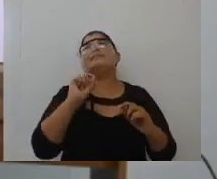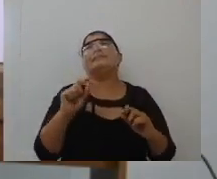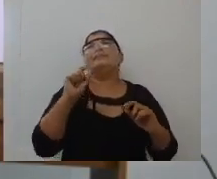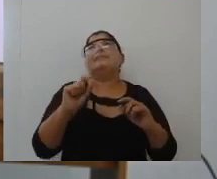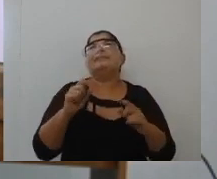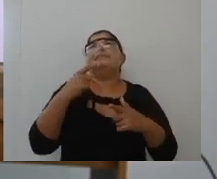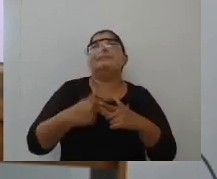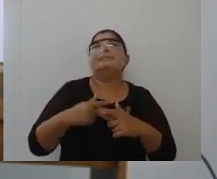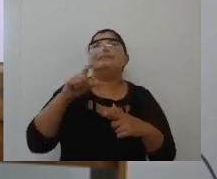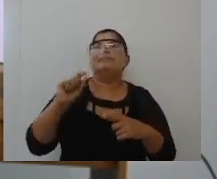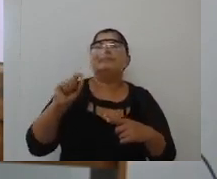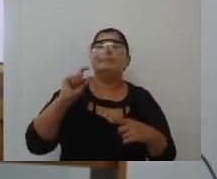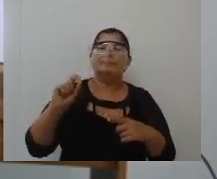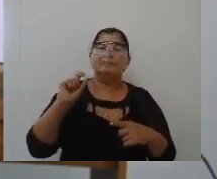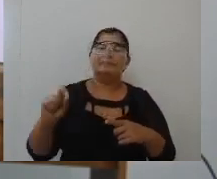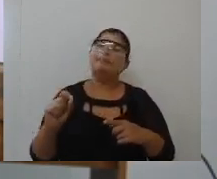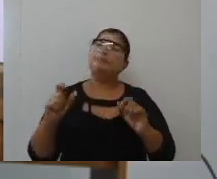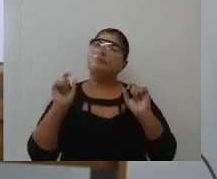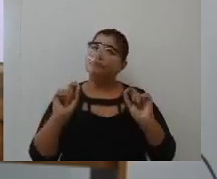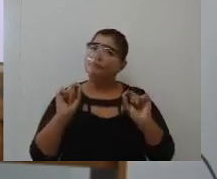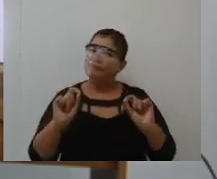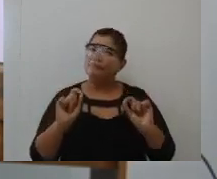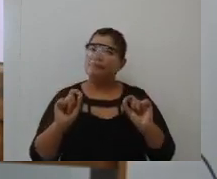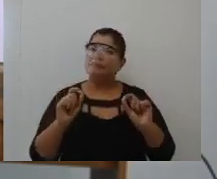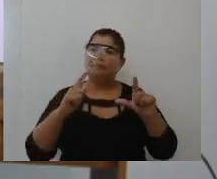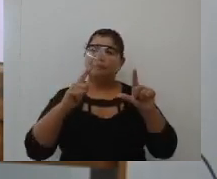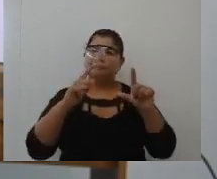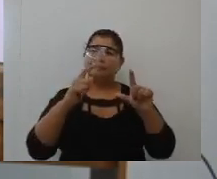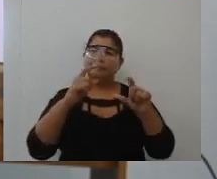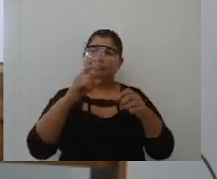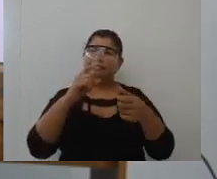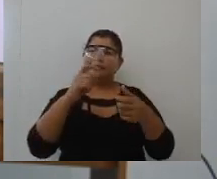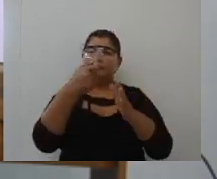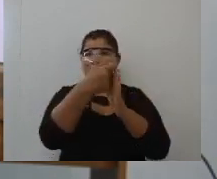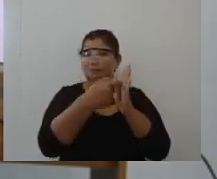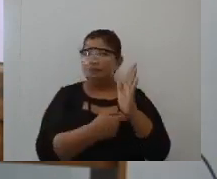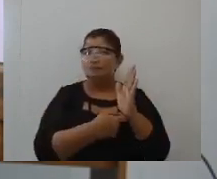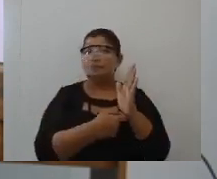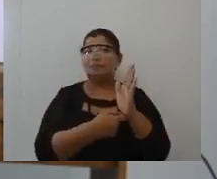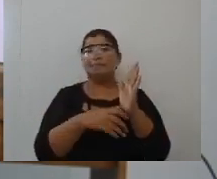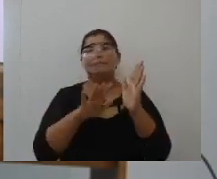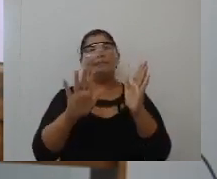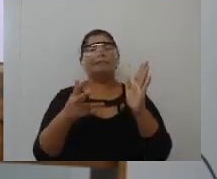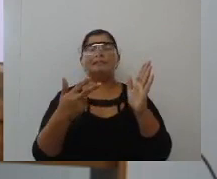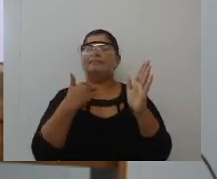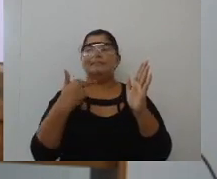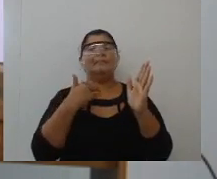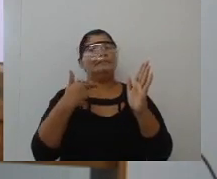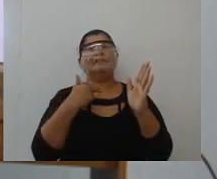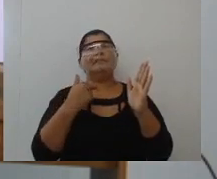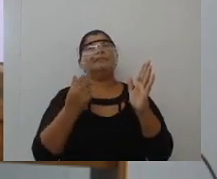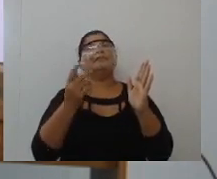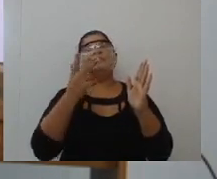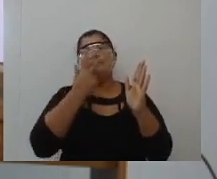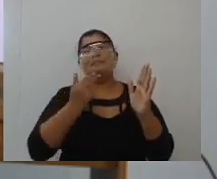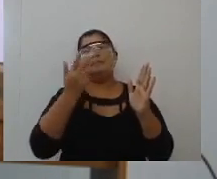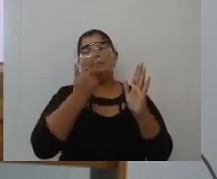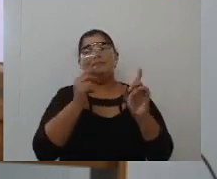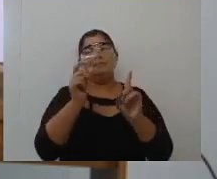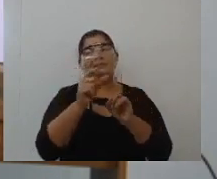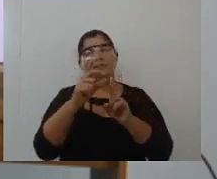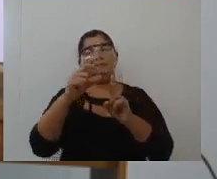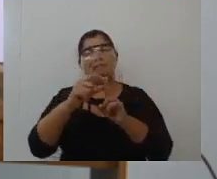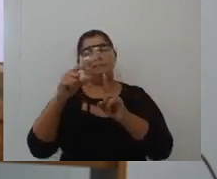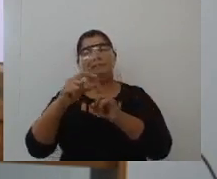na dica. Quando estiver fazendo a sua redação, na hora da correção, vai passar limpo. Veja quais